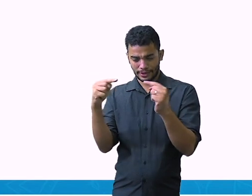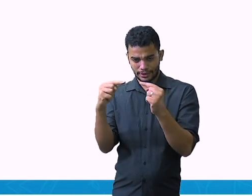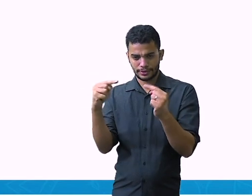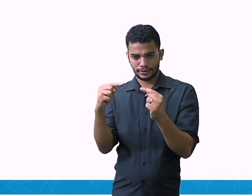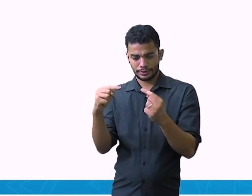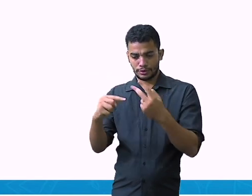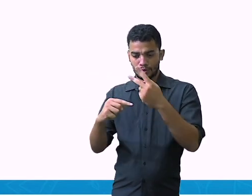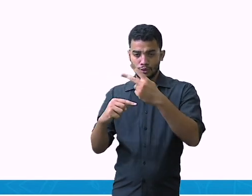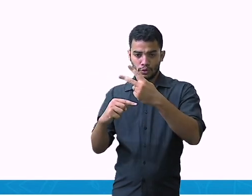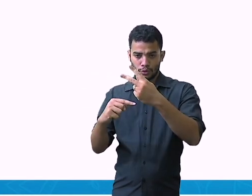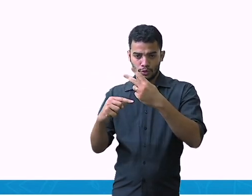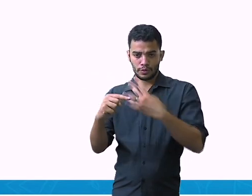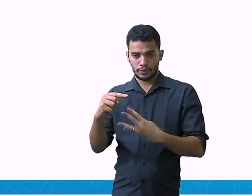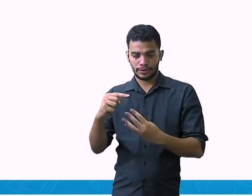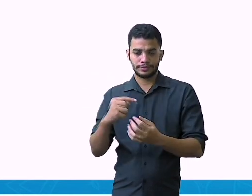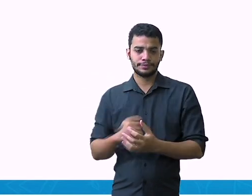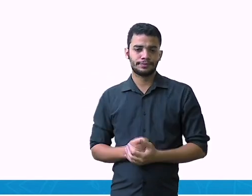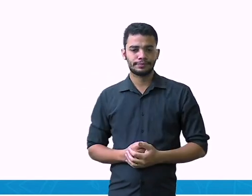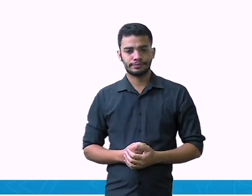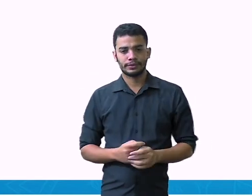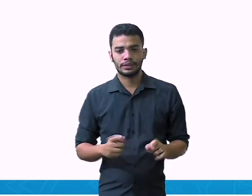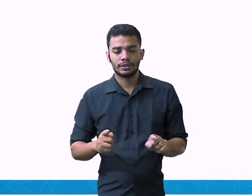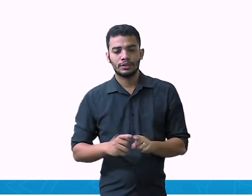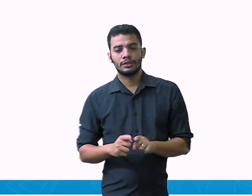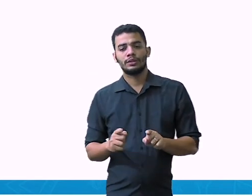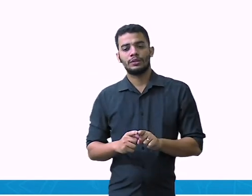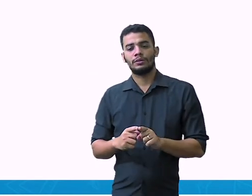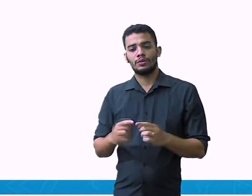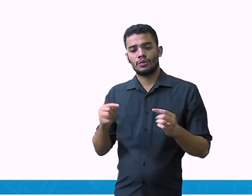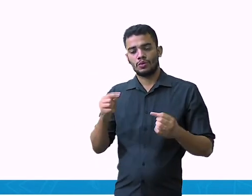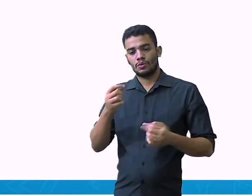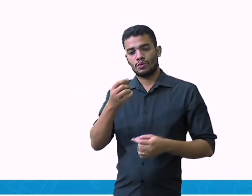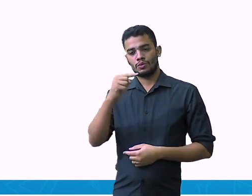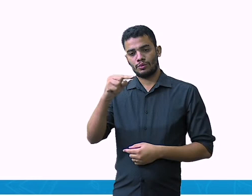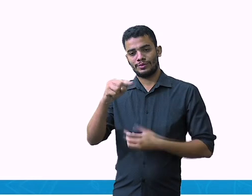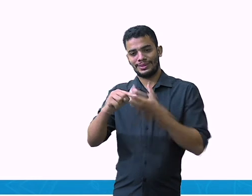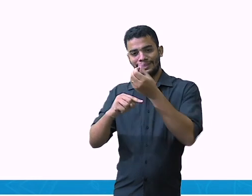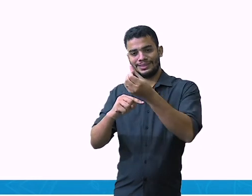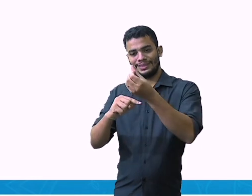quantidade, tá? E por último aqui, 6/3,